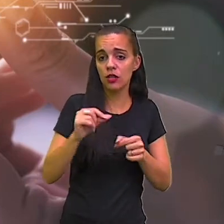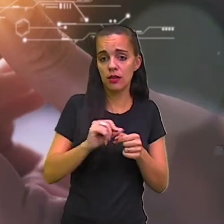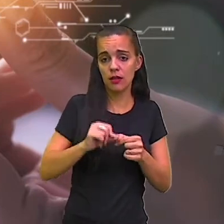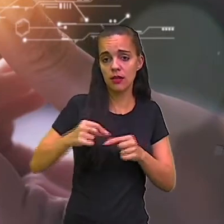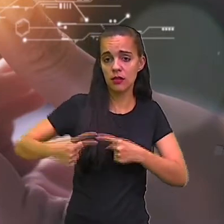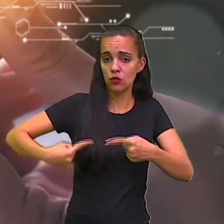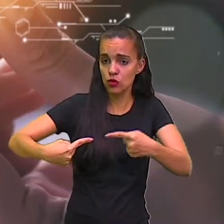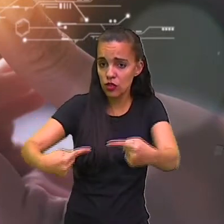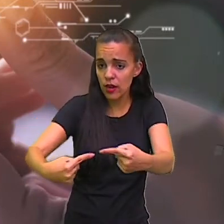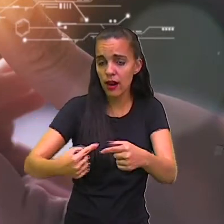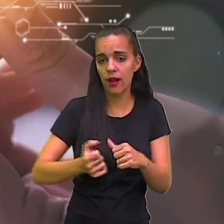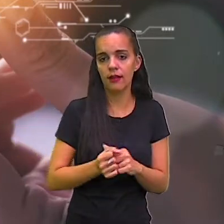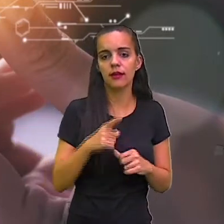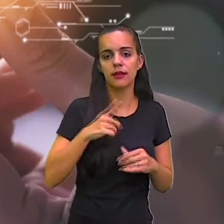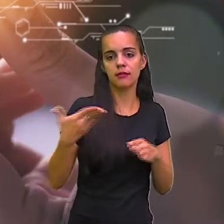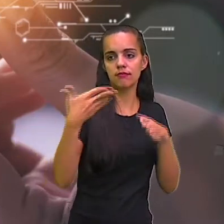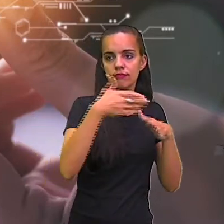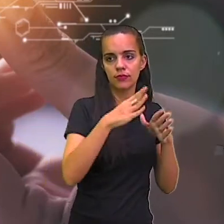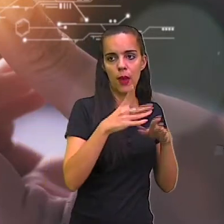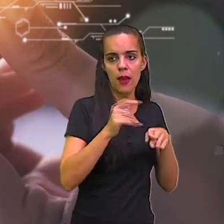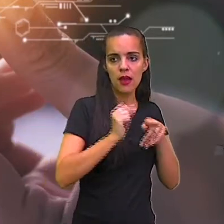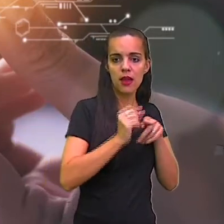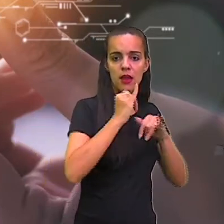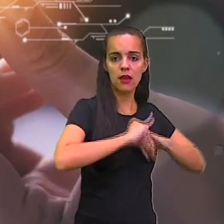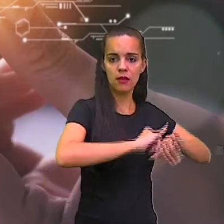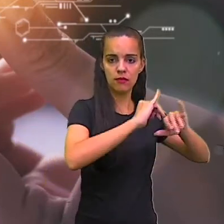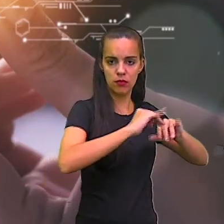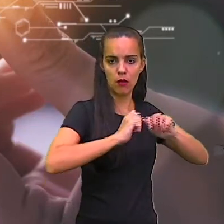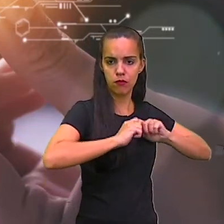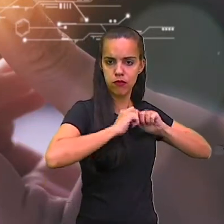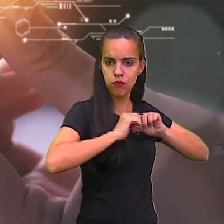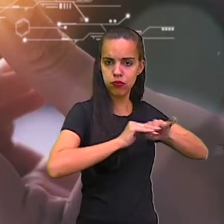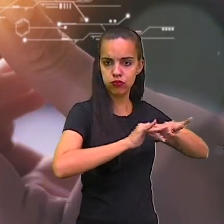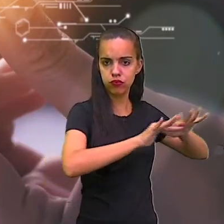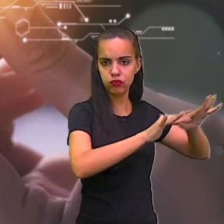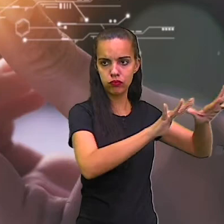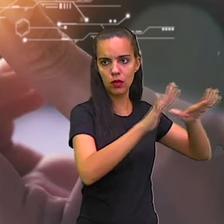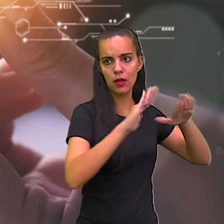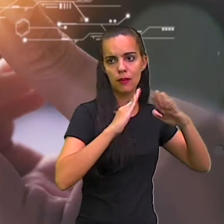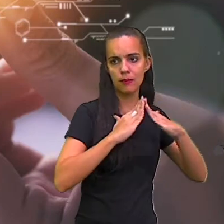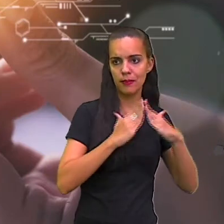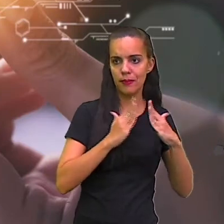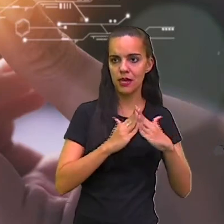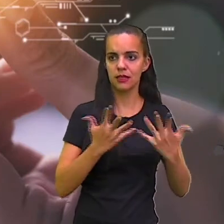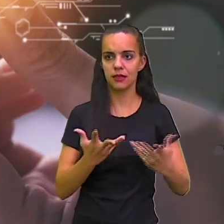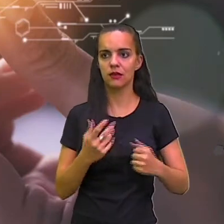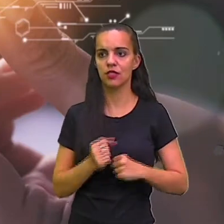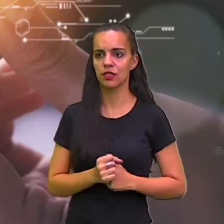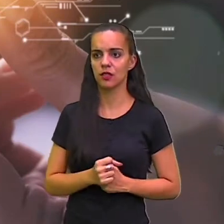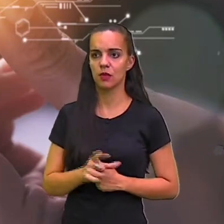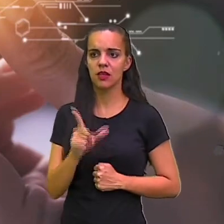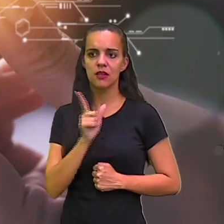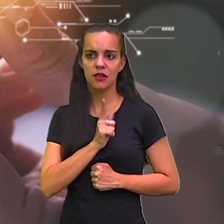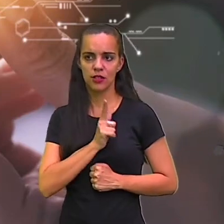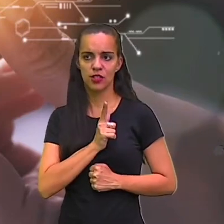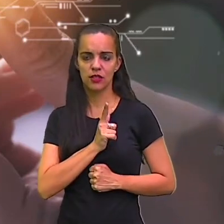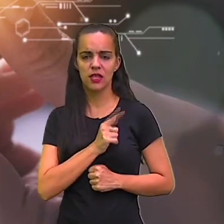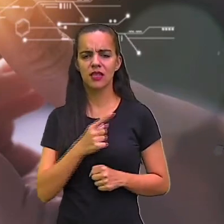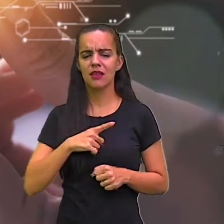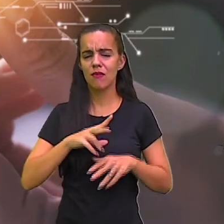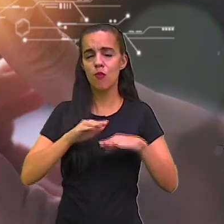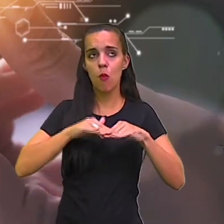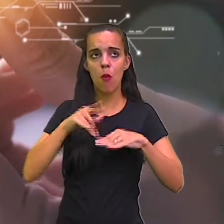reduzir as perdas energéticas durante essa transmissão ela é transportada em altíssima